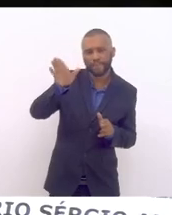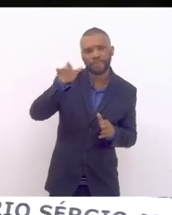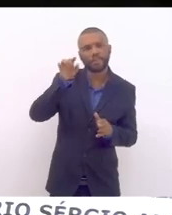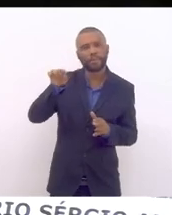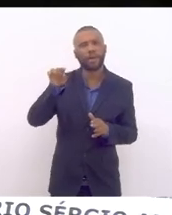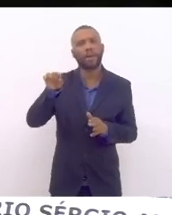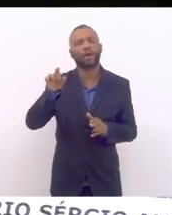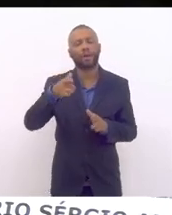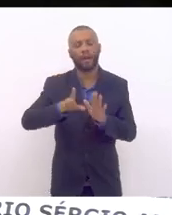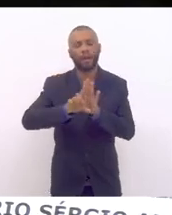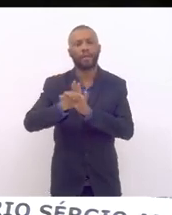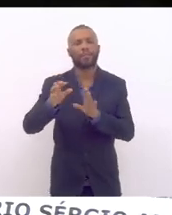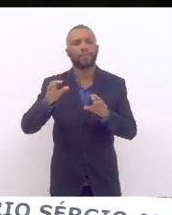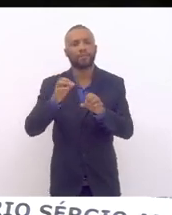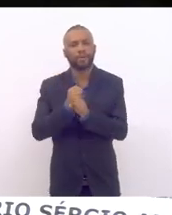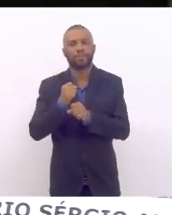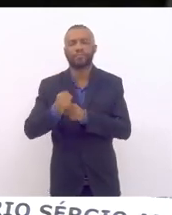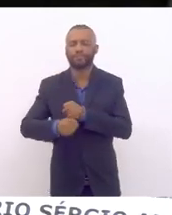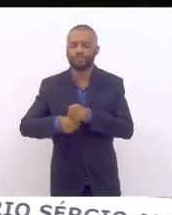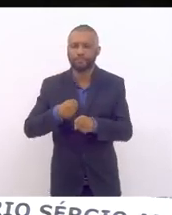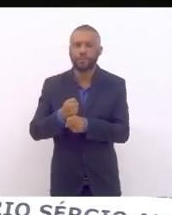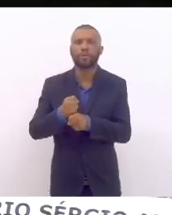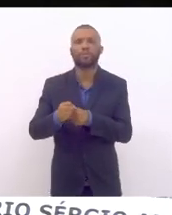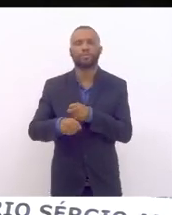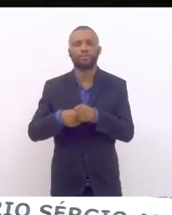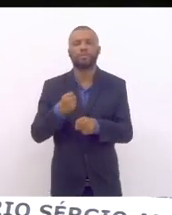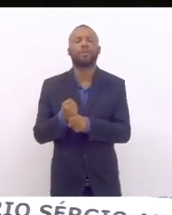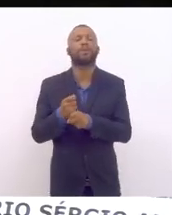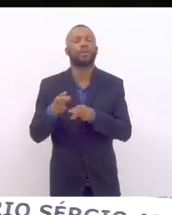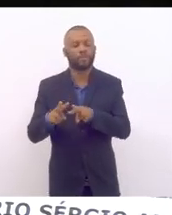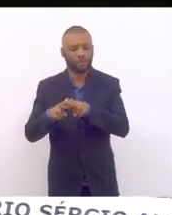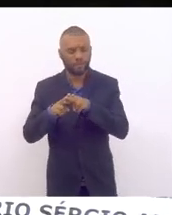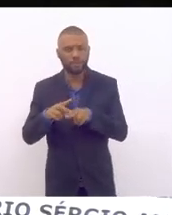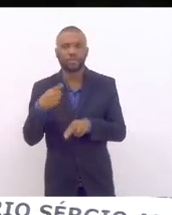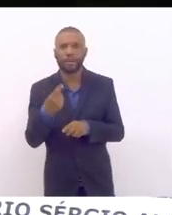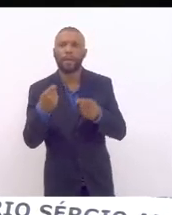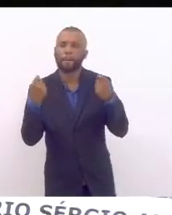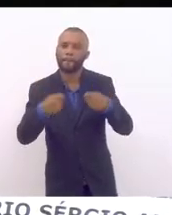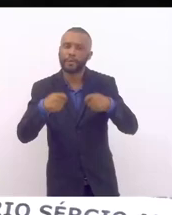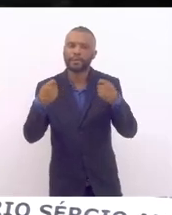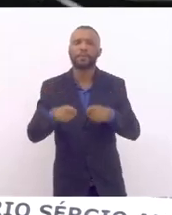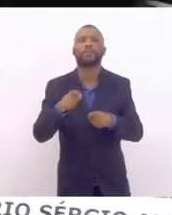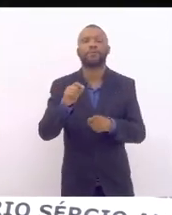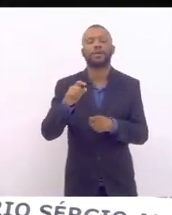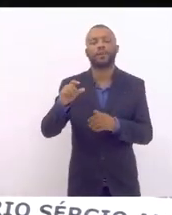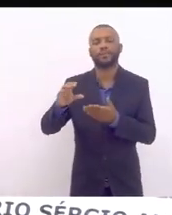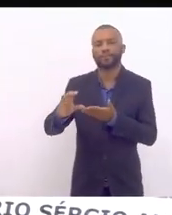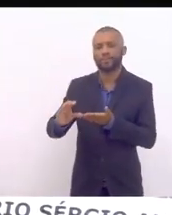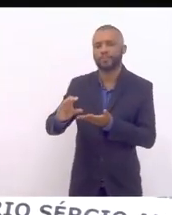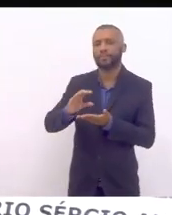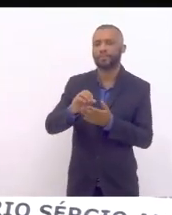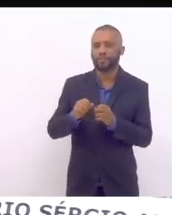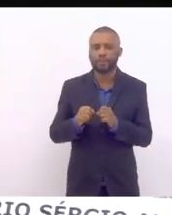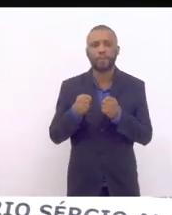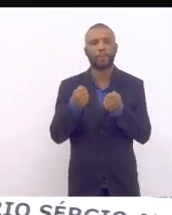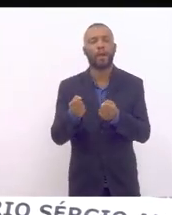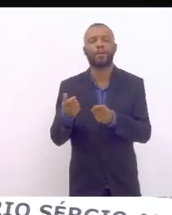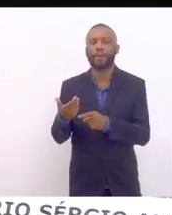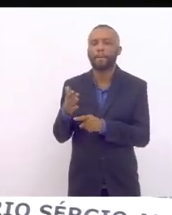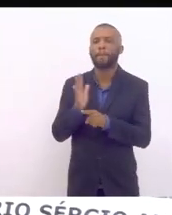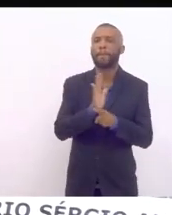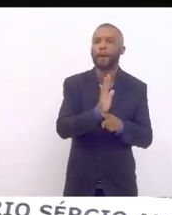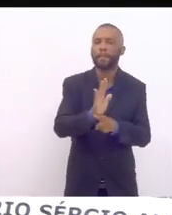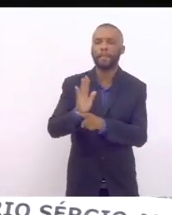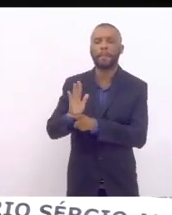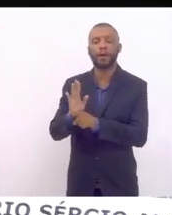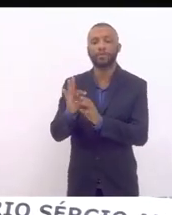a lei orçamentária anual E para isso a gente precisa do empenho e da contribuição